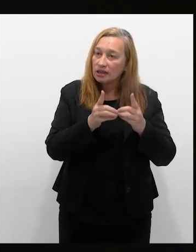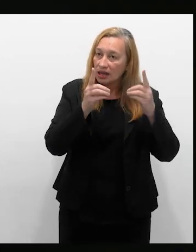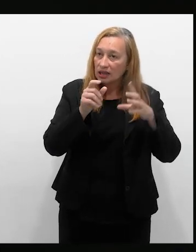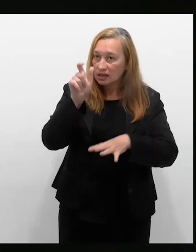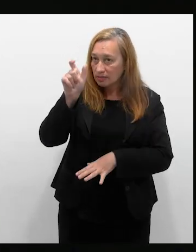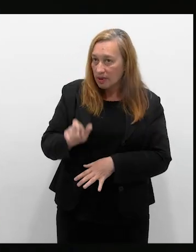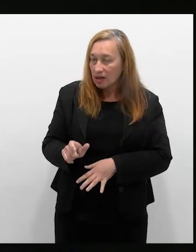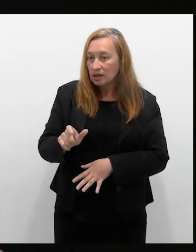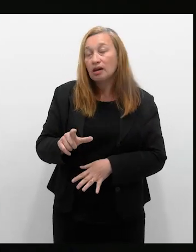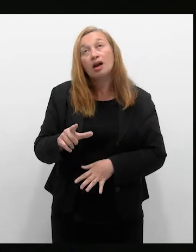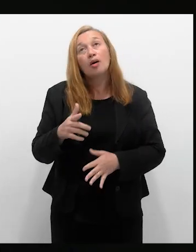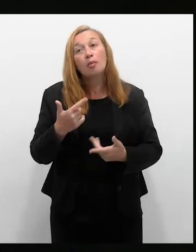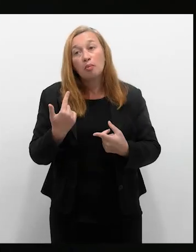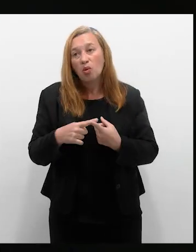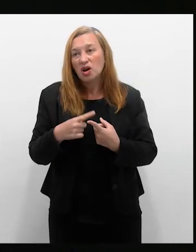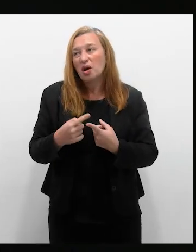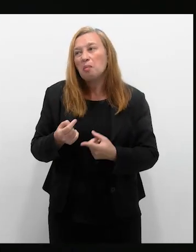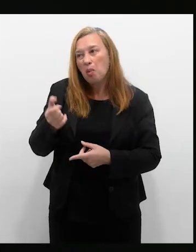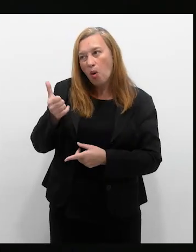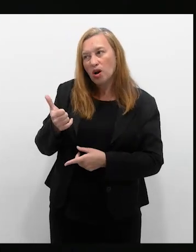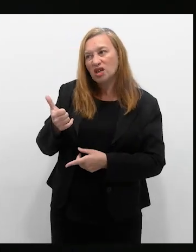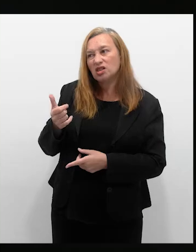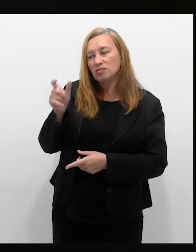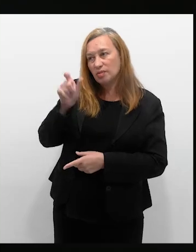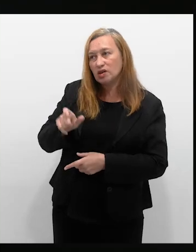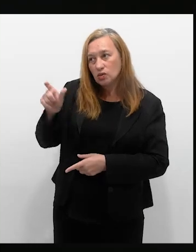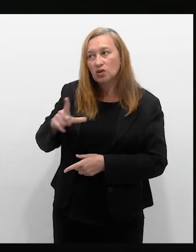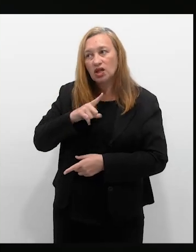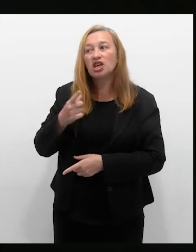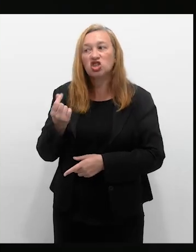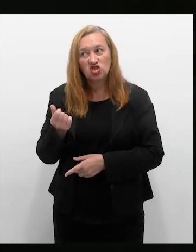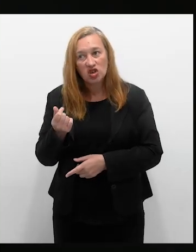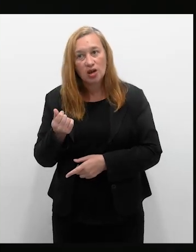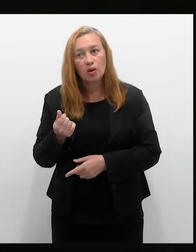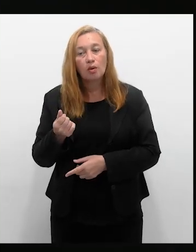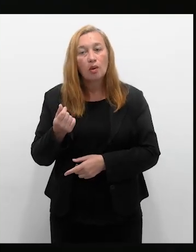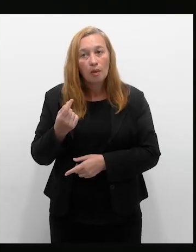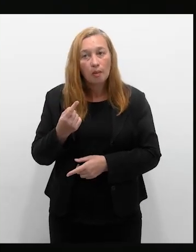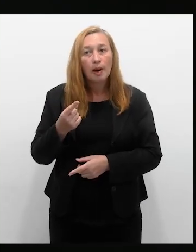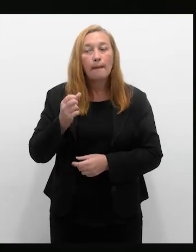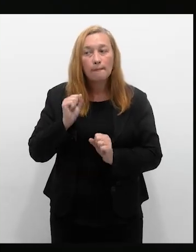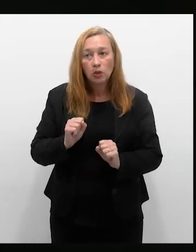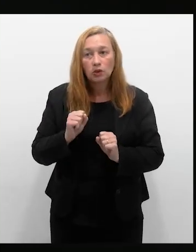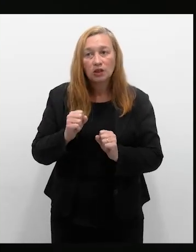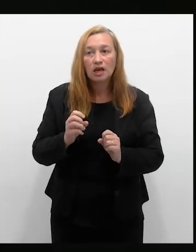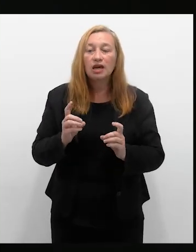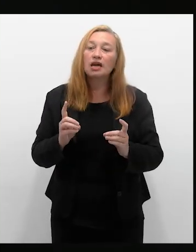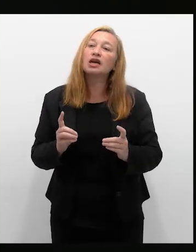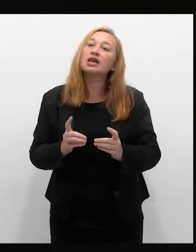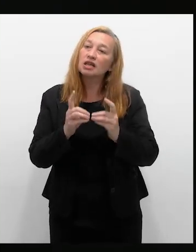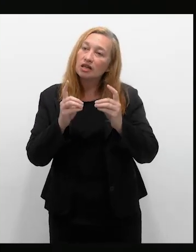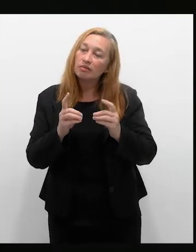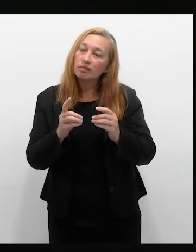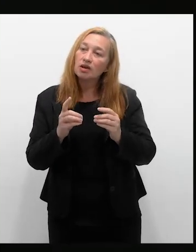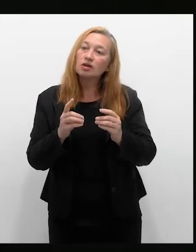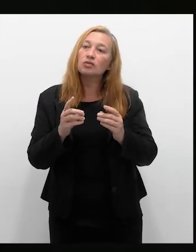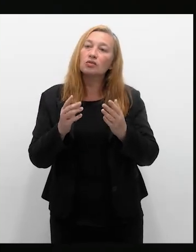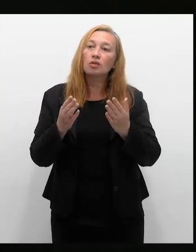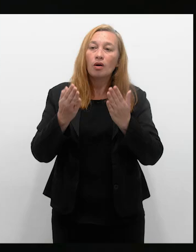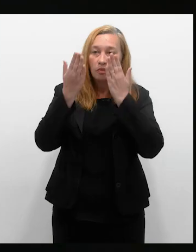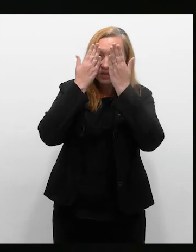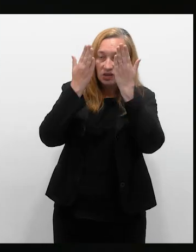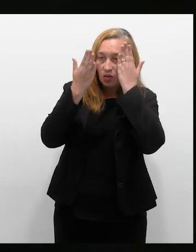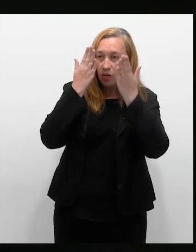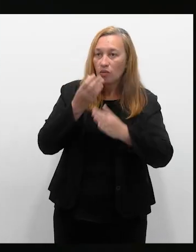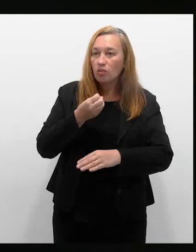todo mundo tem dinheiro para frequentar um bom psicólogo, um bom profissional